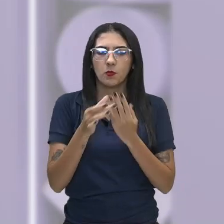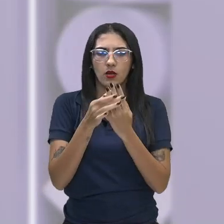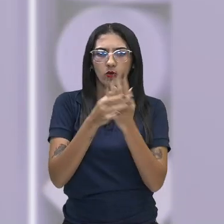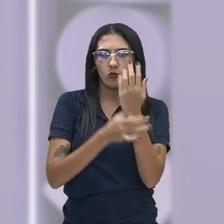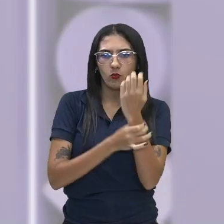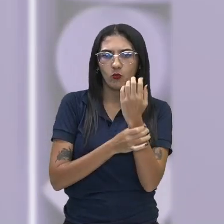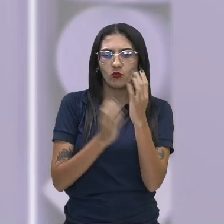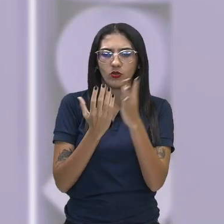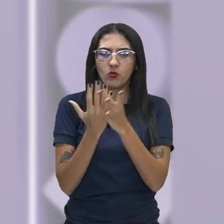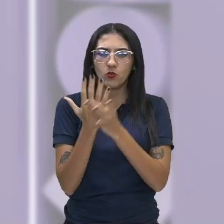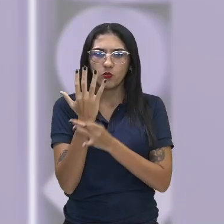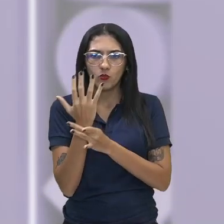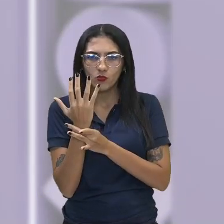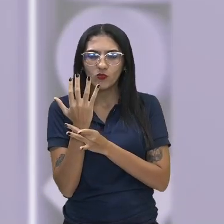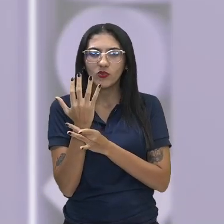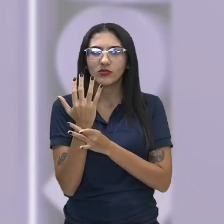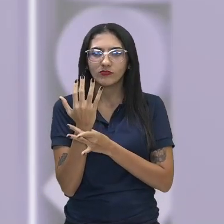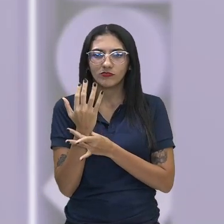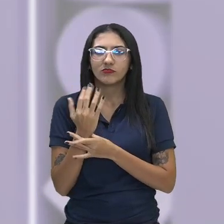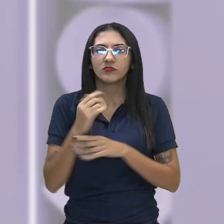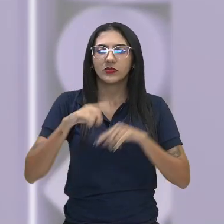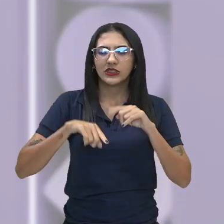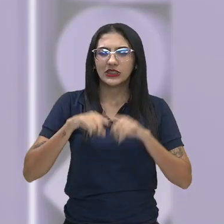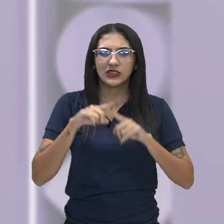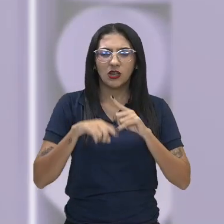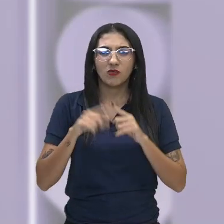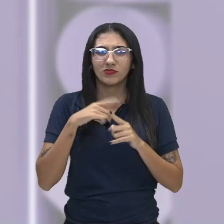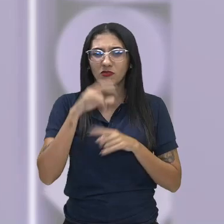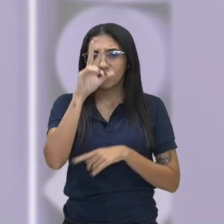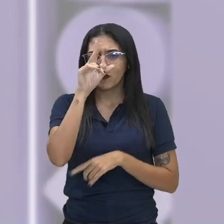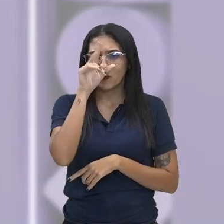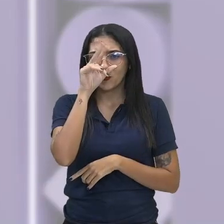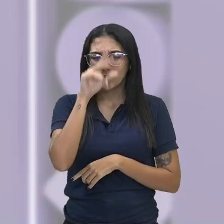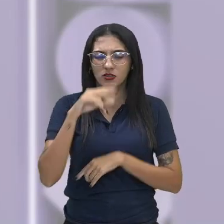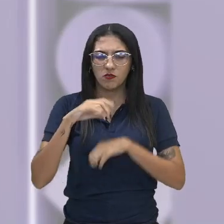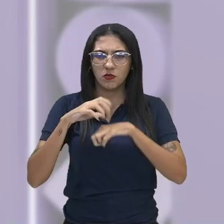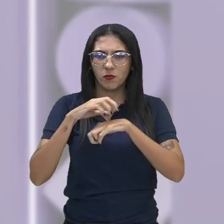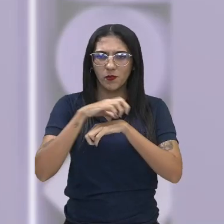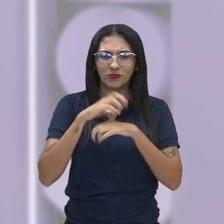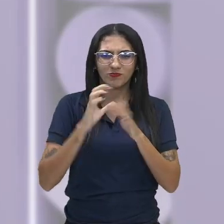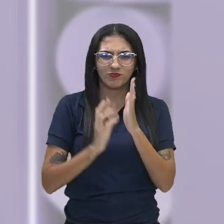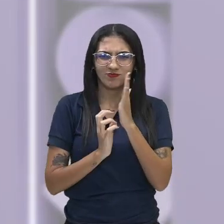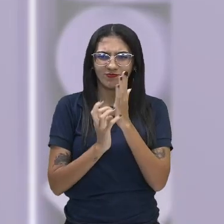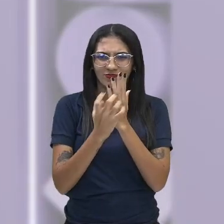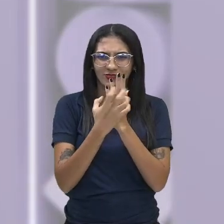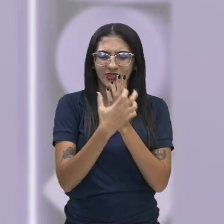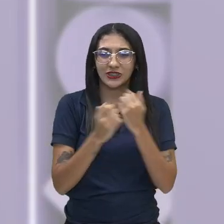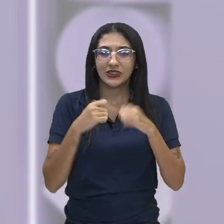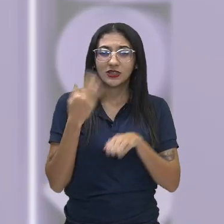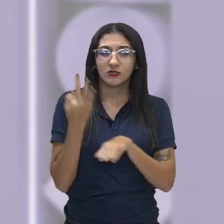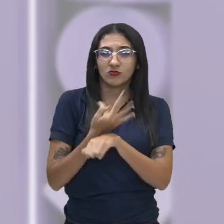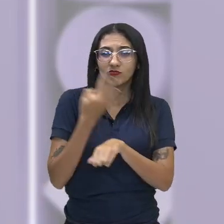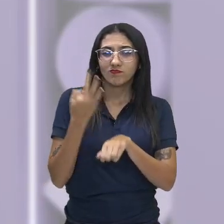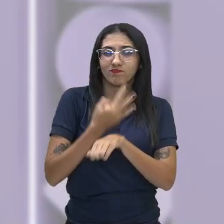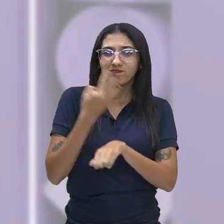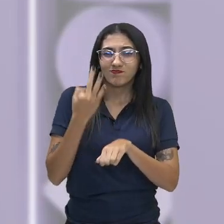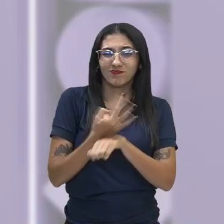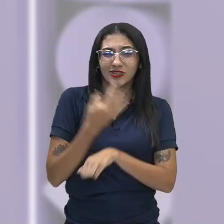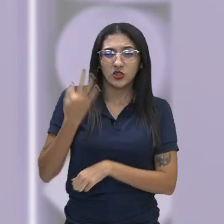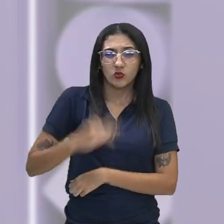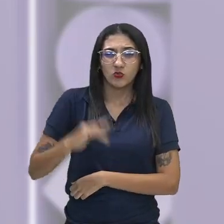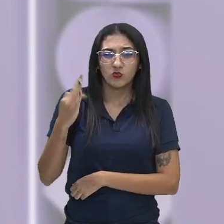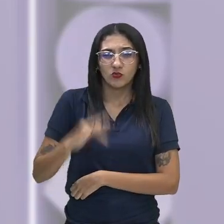luva cheia de formiga, e aí a criança tem que aguentar a dor para poder ser homem e ser